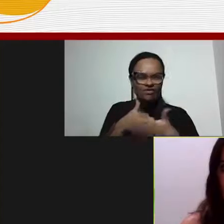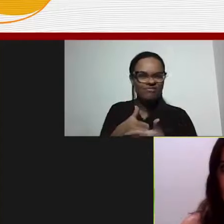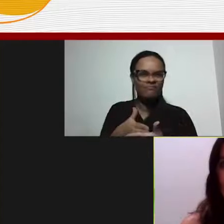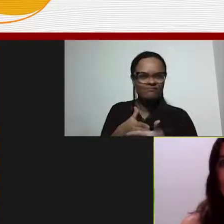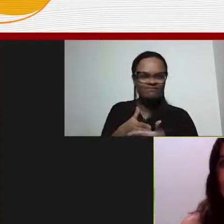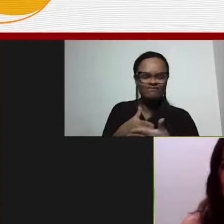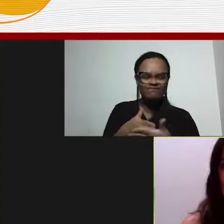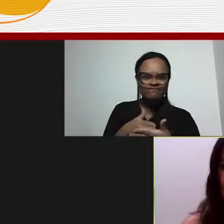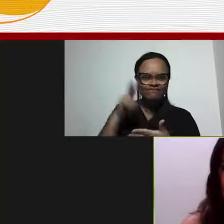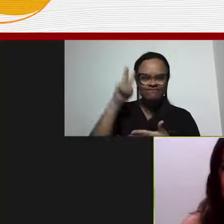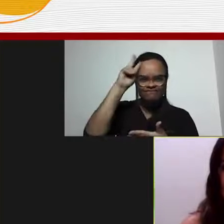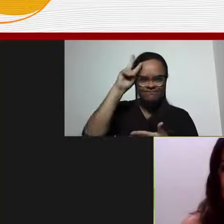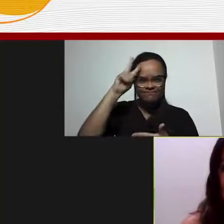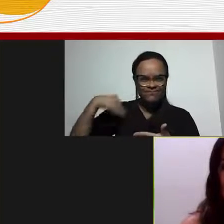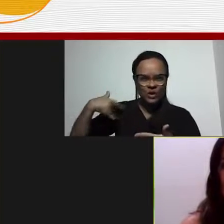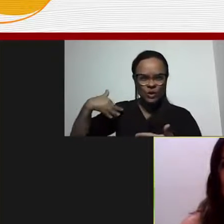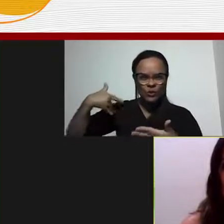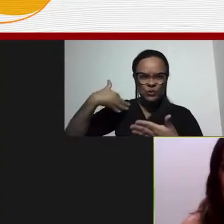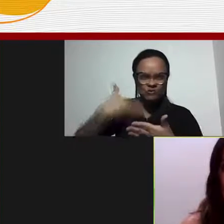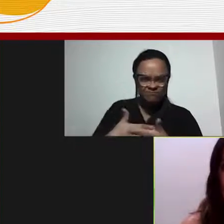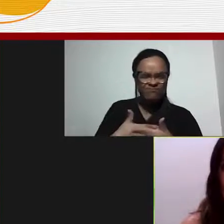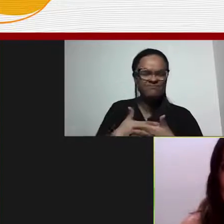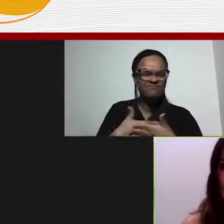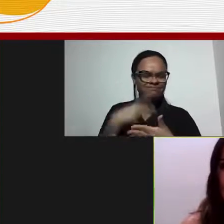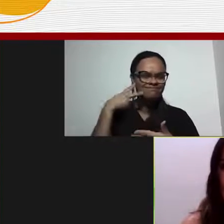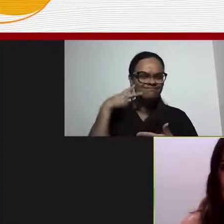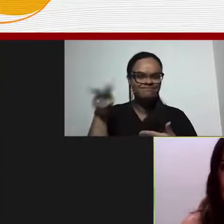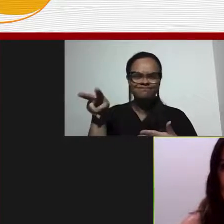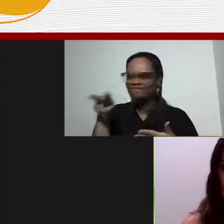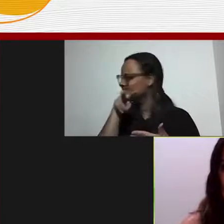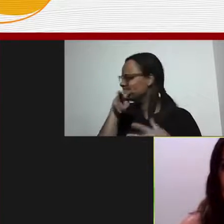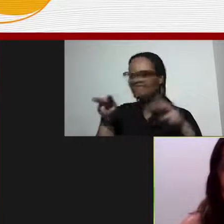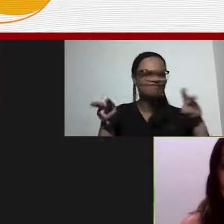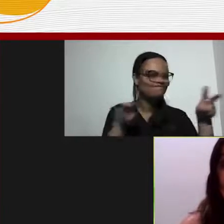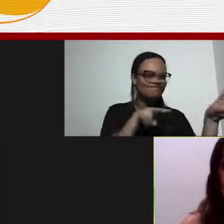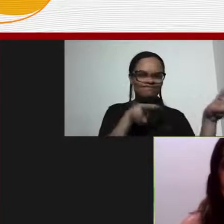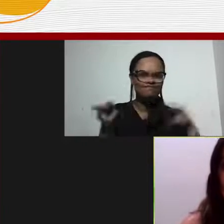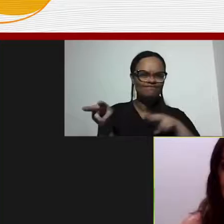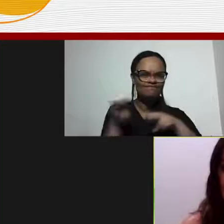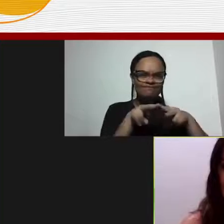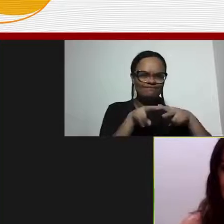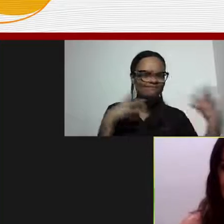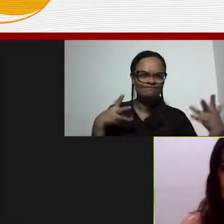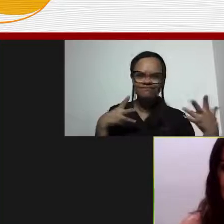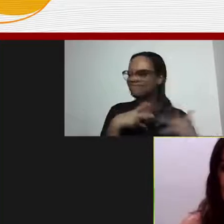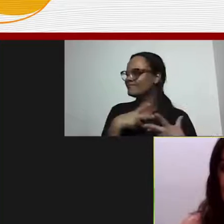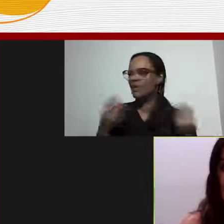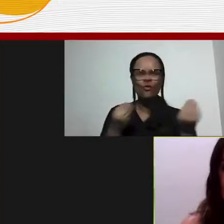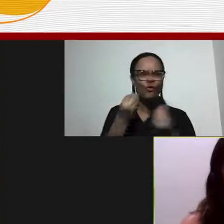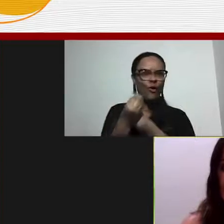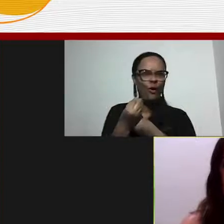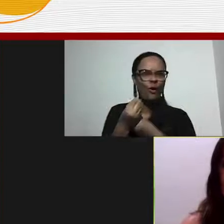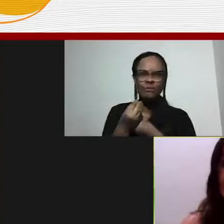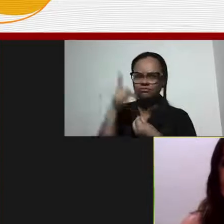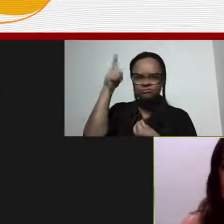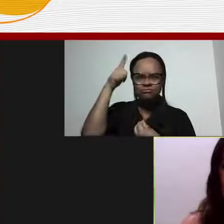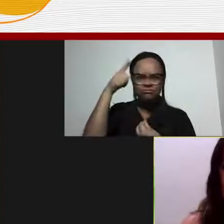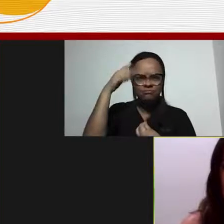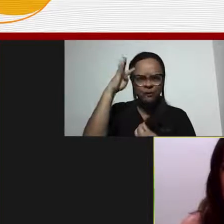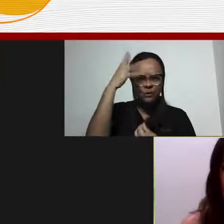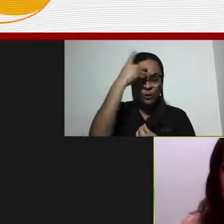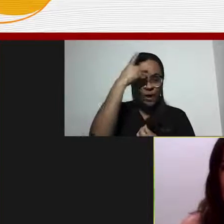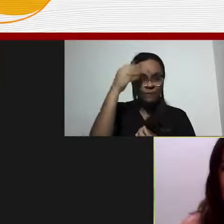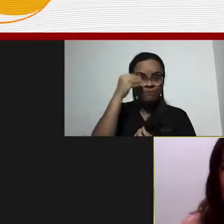dificuldade ou de uma barreira e a gente olhou de um lado para o outro buscando uma saída e você não